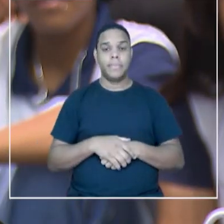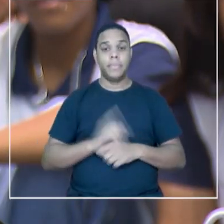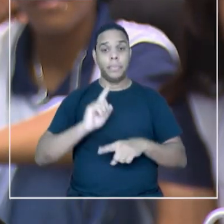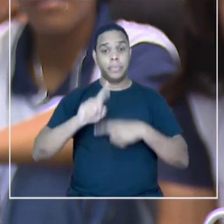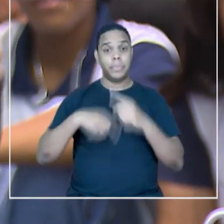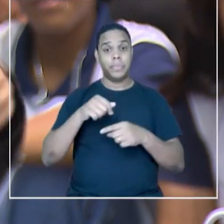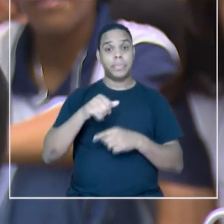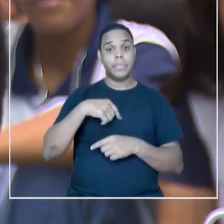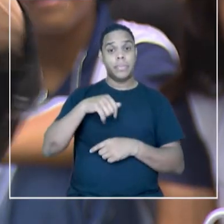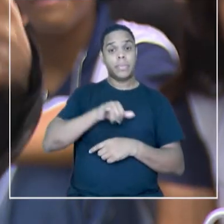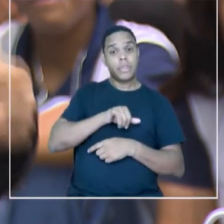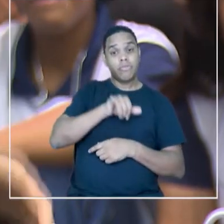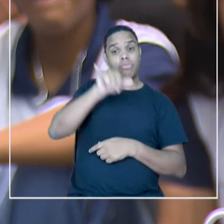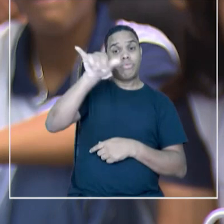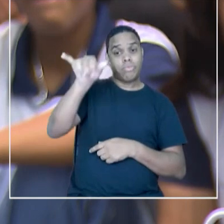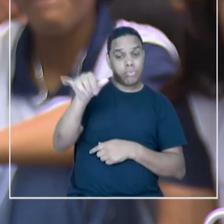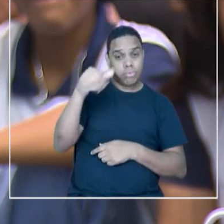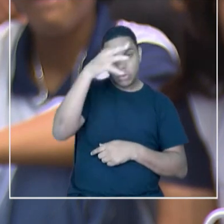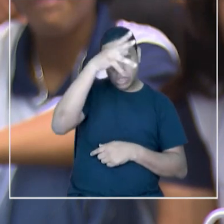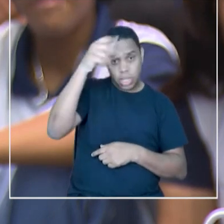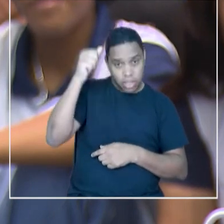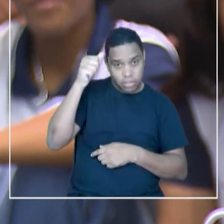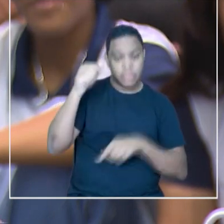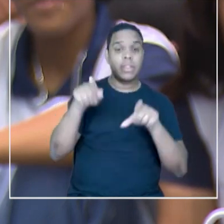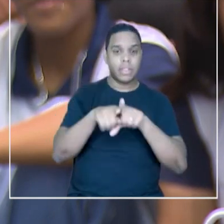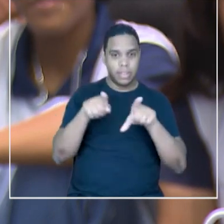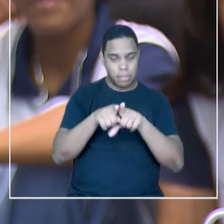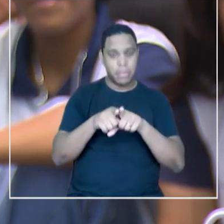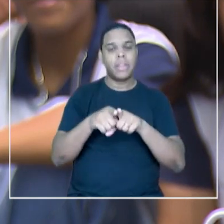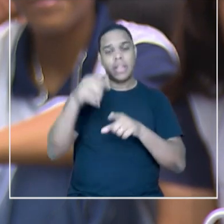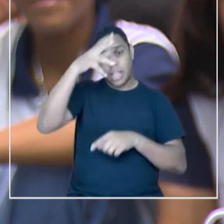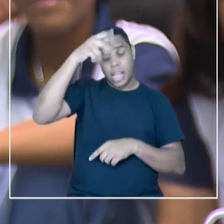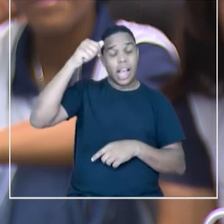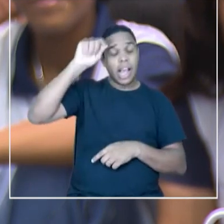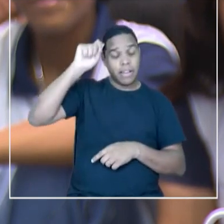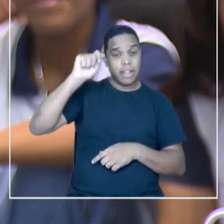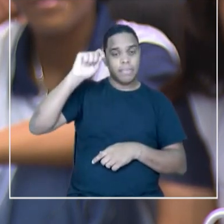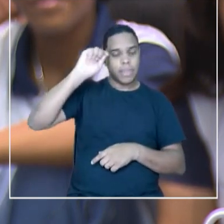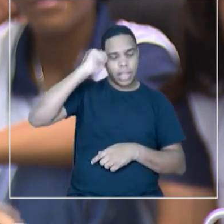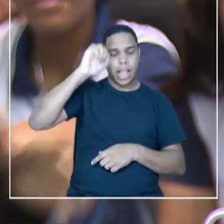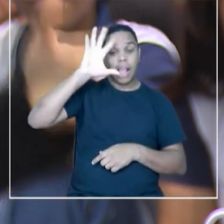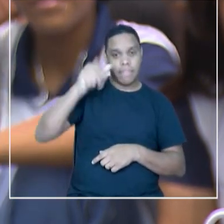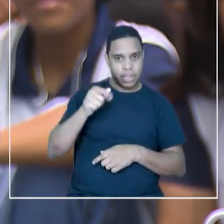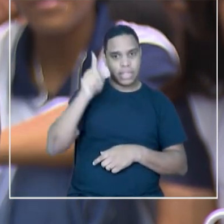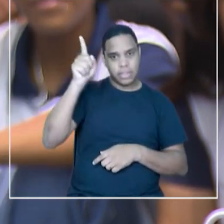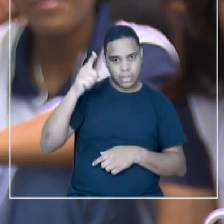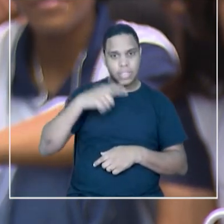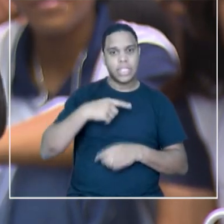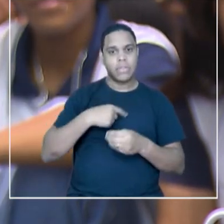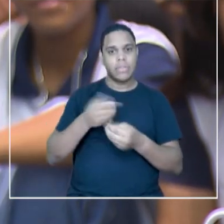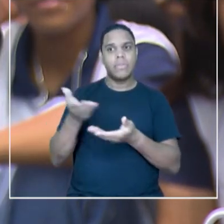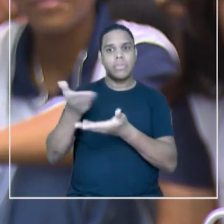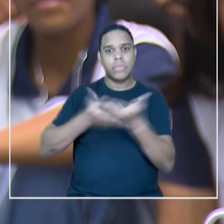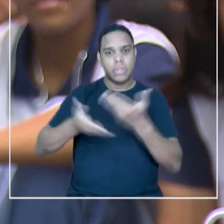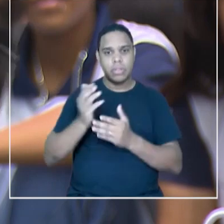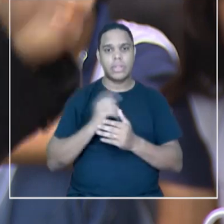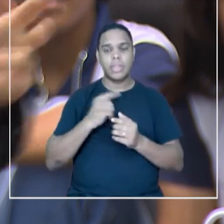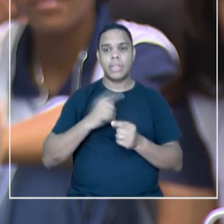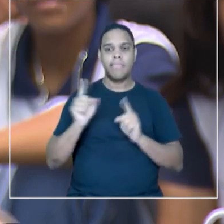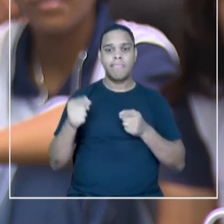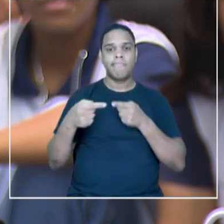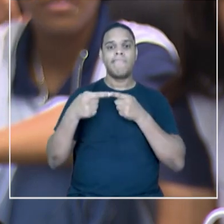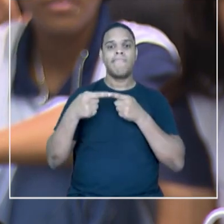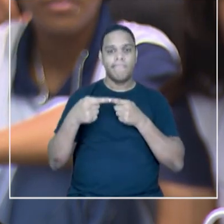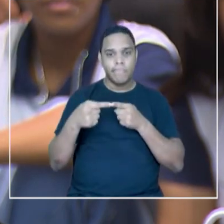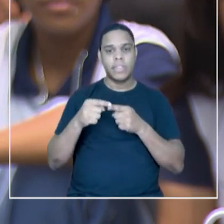viagem para a África também em busca de inspiração, com Fraternidade Sem Fronteiras. Lá eu tive uma conexão muito forte com o